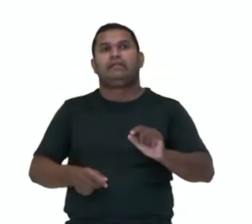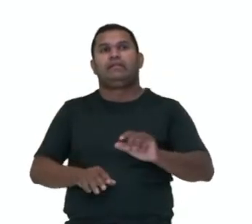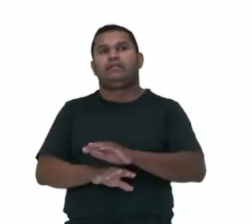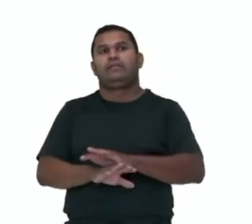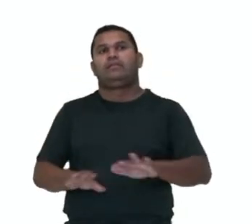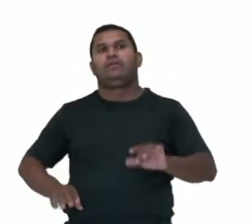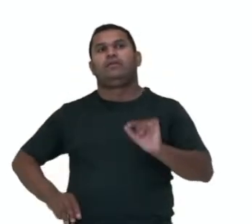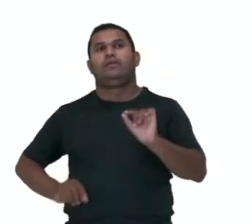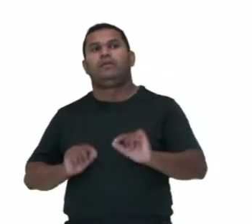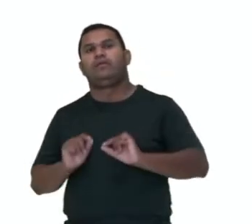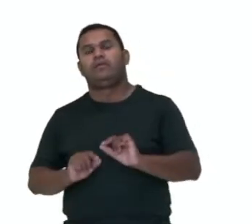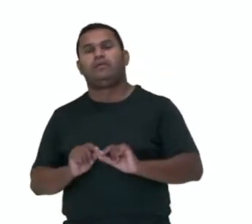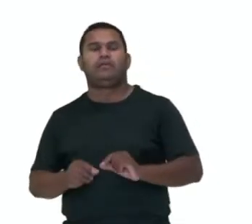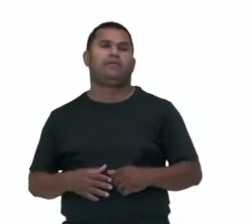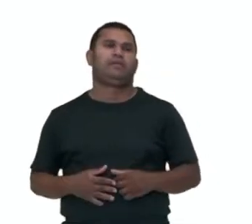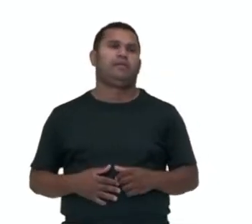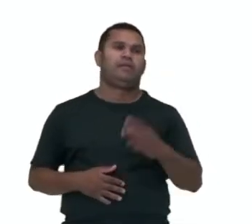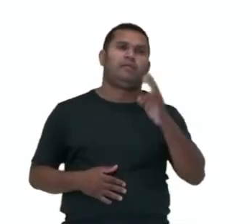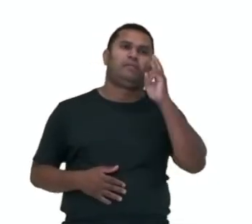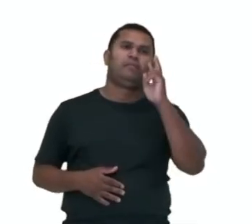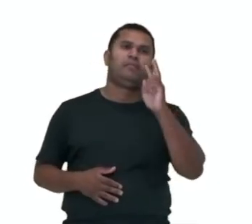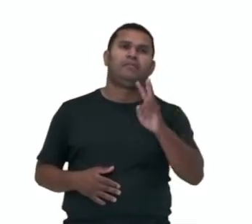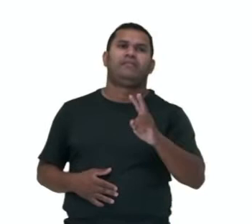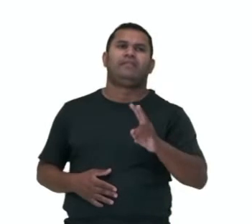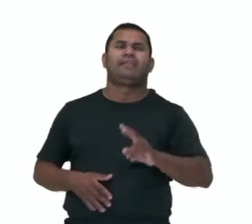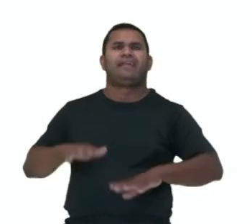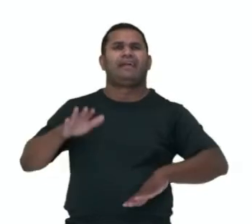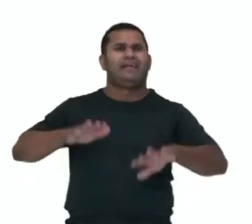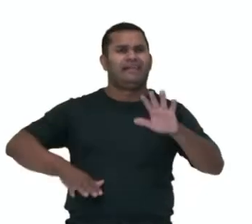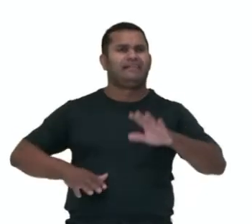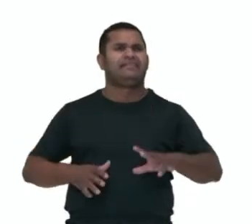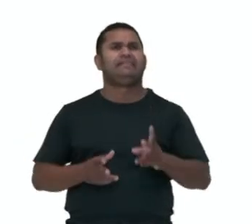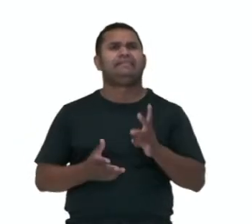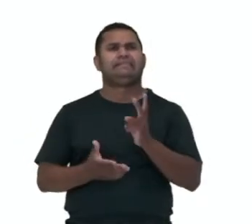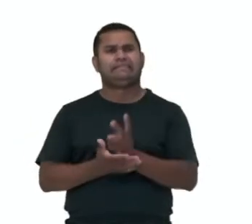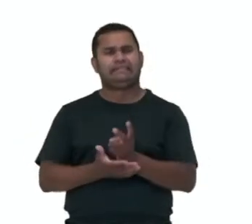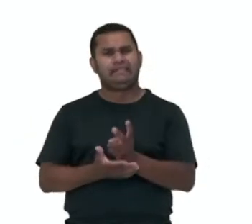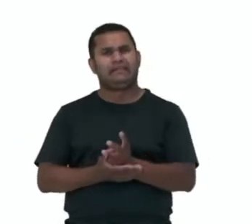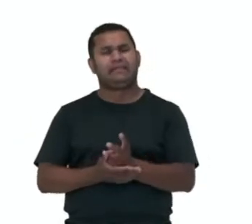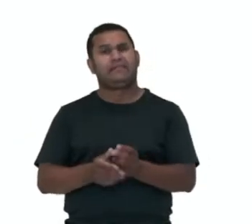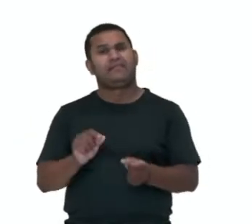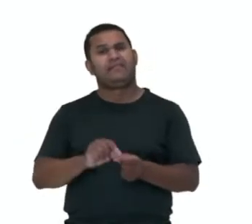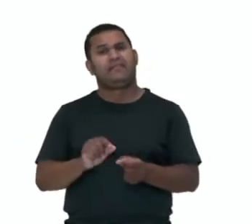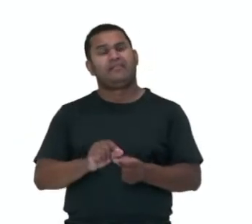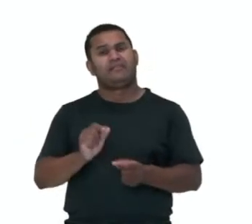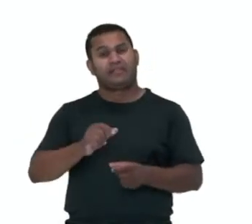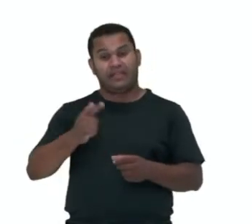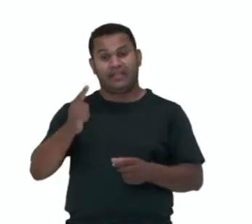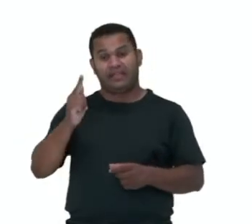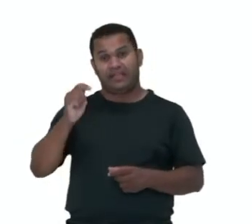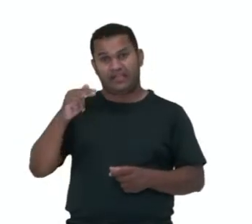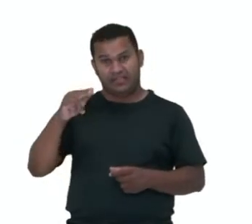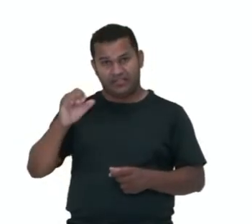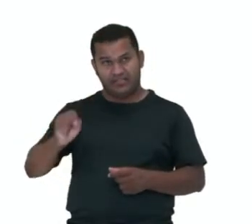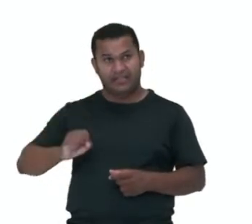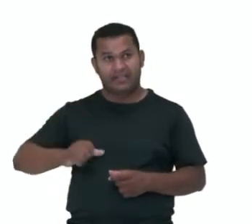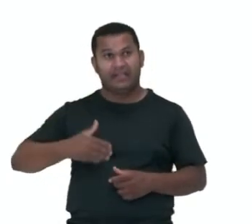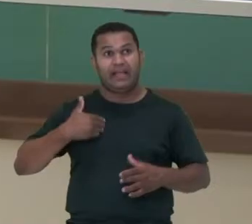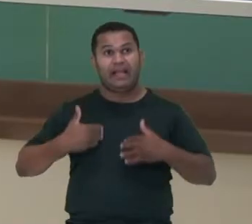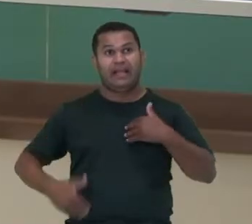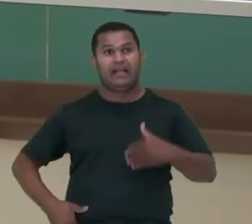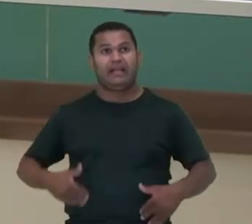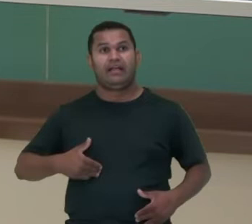outras substâncias, pode ser considerado um erro, os quais levam à atividade anormal desse gene ou mesmo à sua